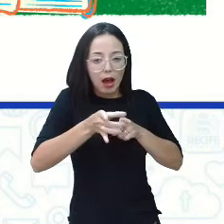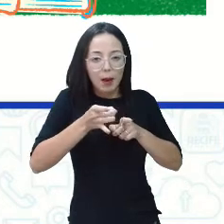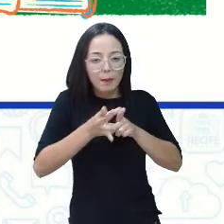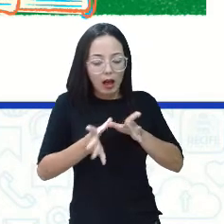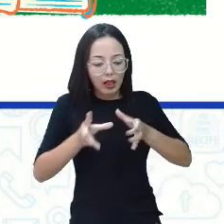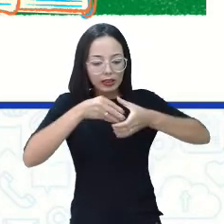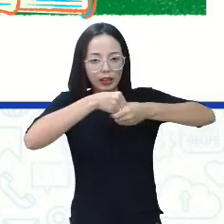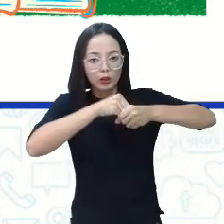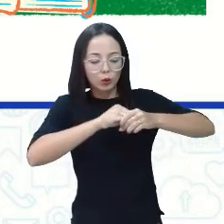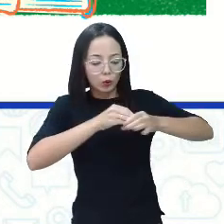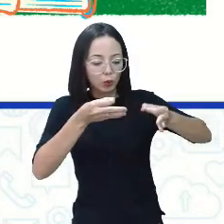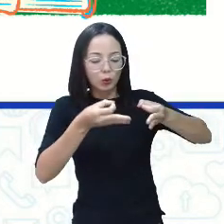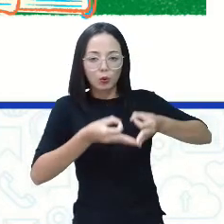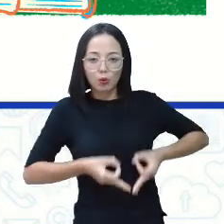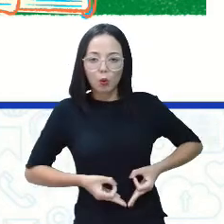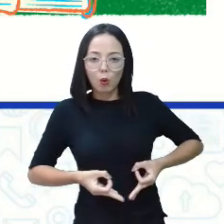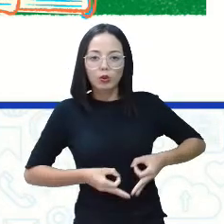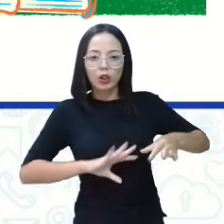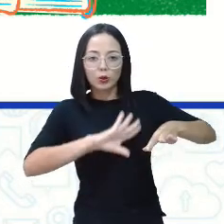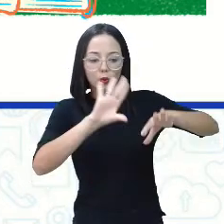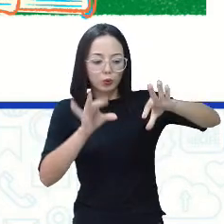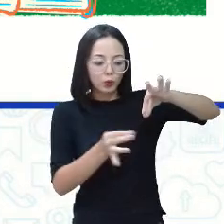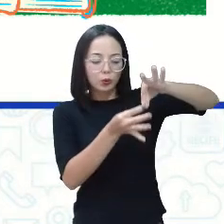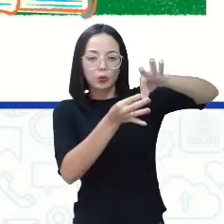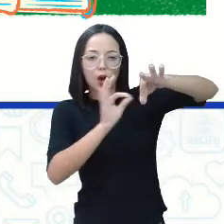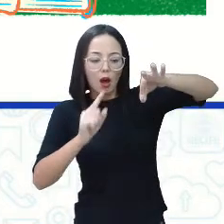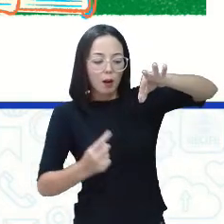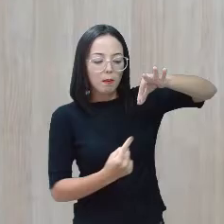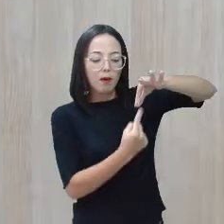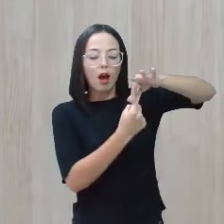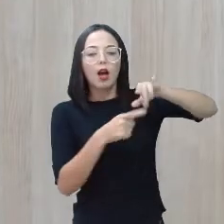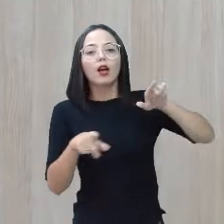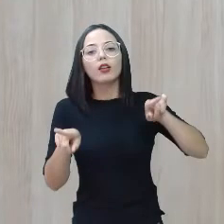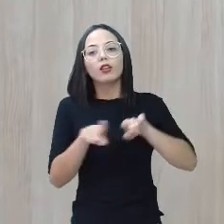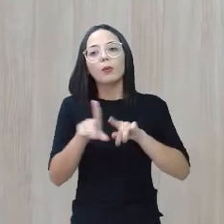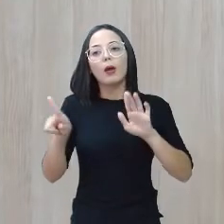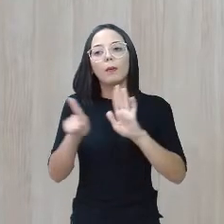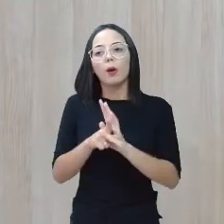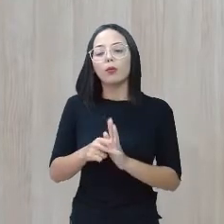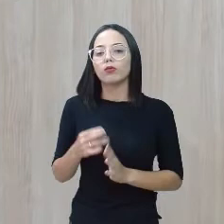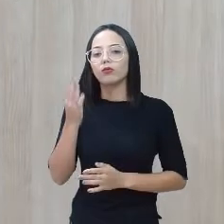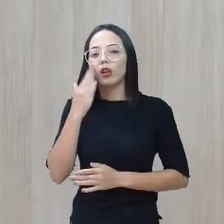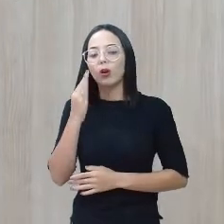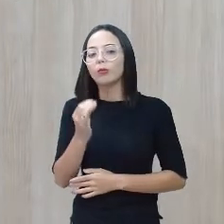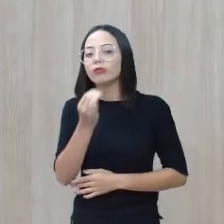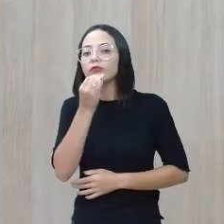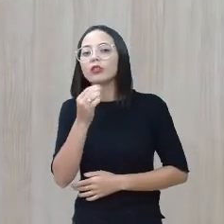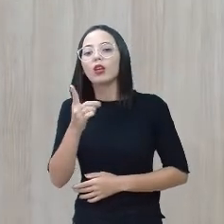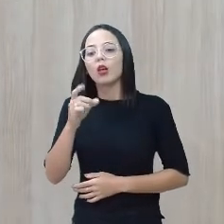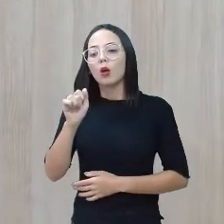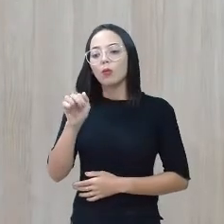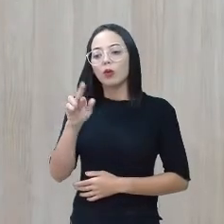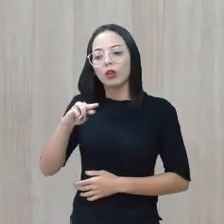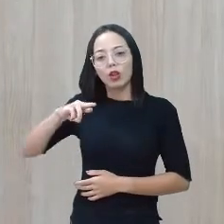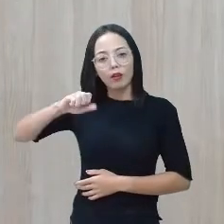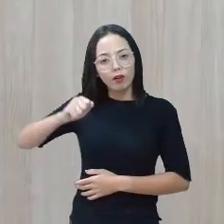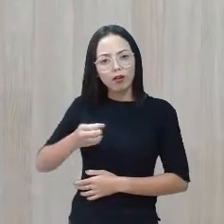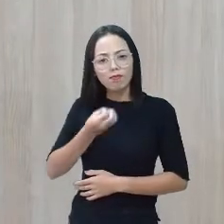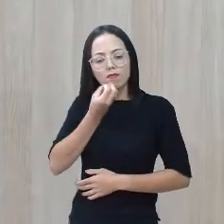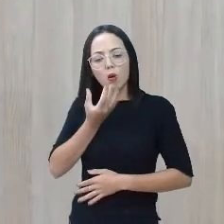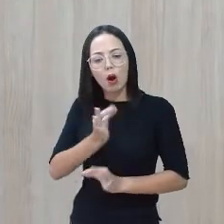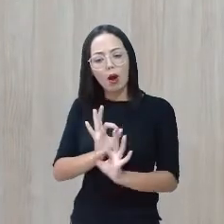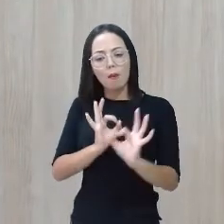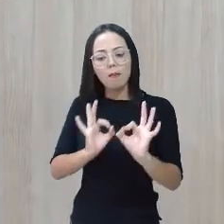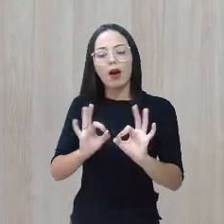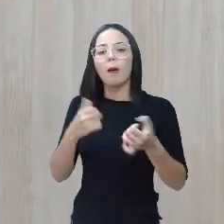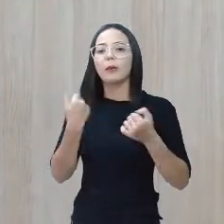os óvulos. O espermicida também é um método contraceptivo. Então, para o diafragma, ele ser mais eficaz,